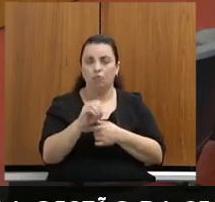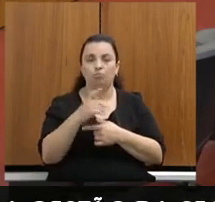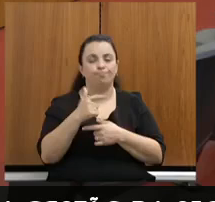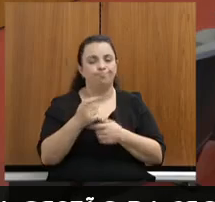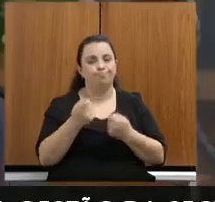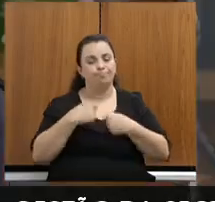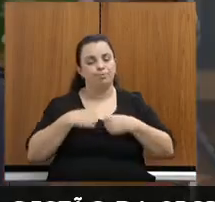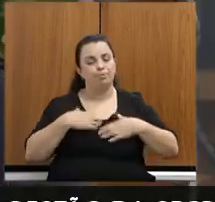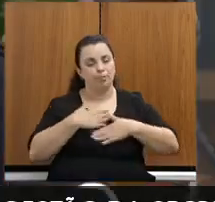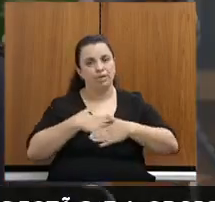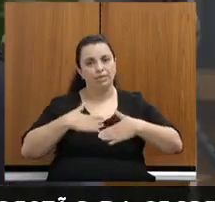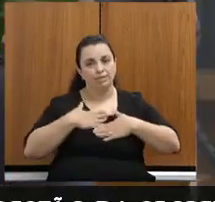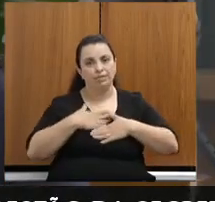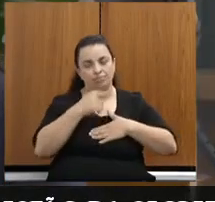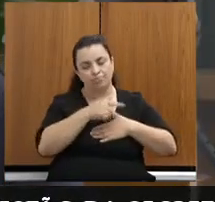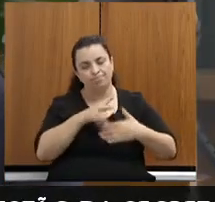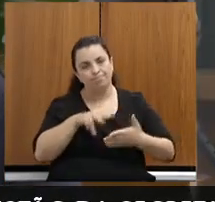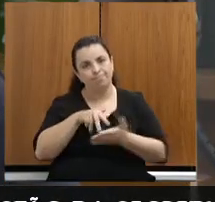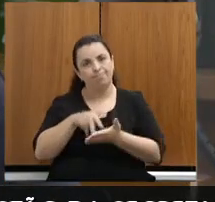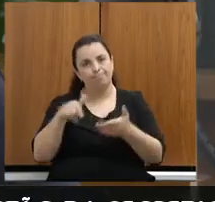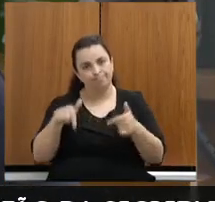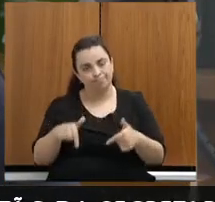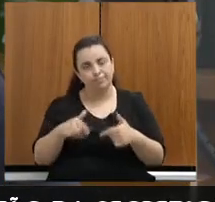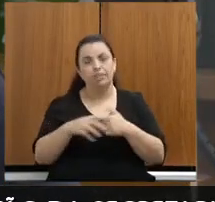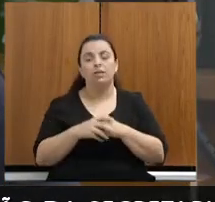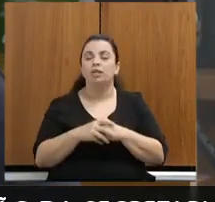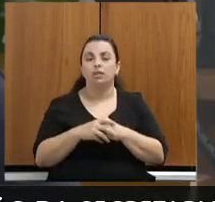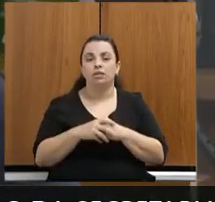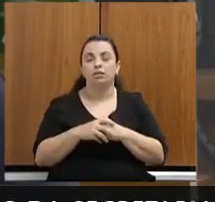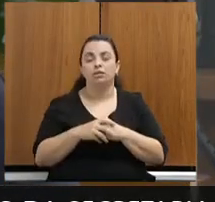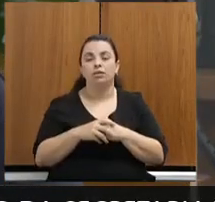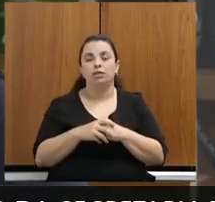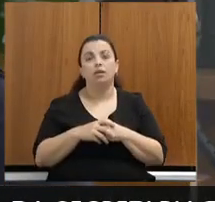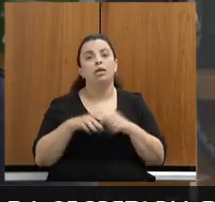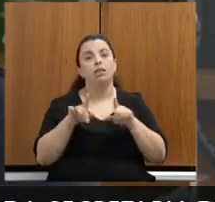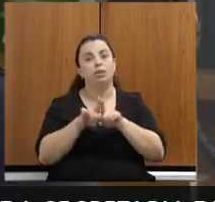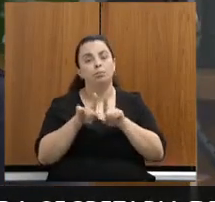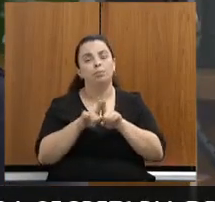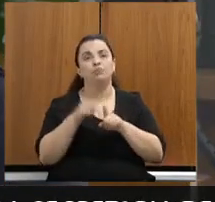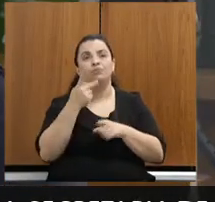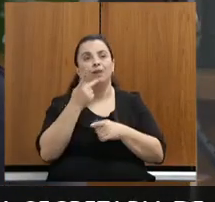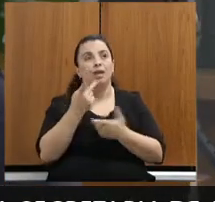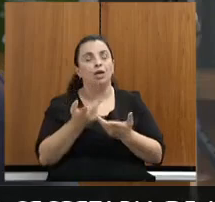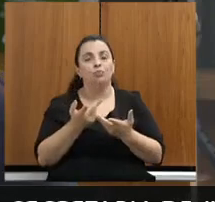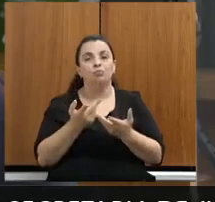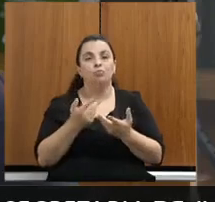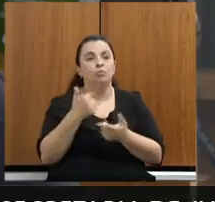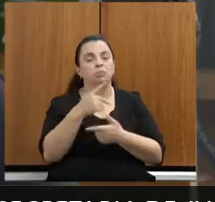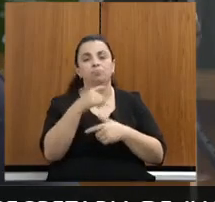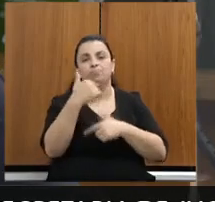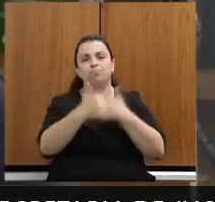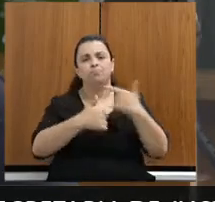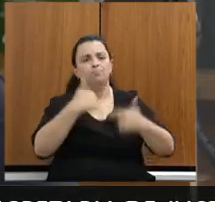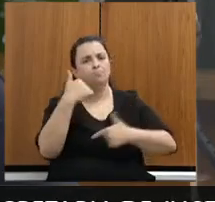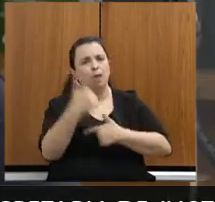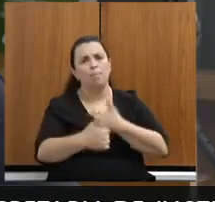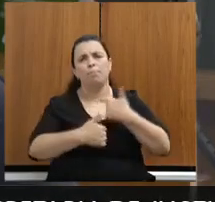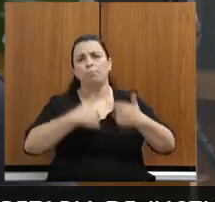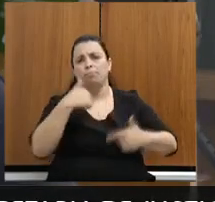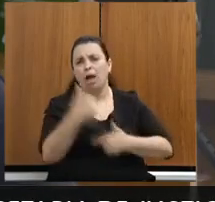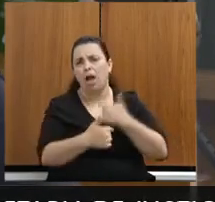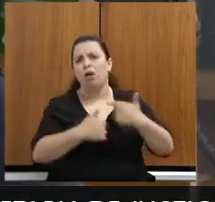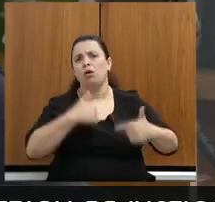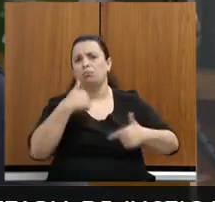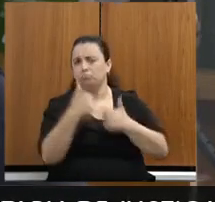recebê-lo e mais ainda de ver o volume de trabalho né e um trabalho